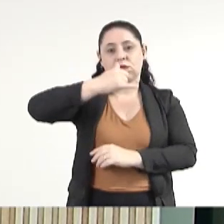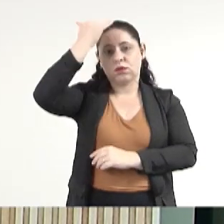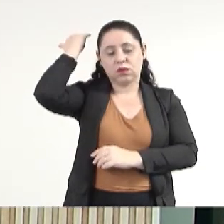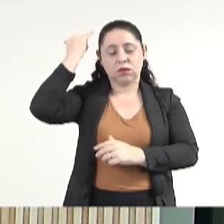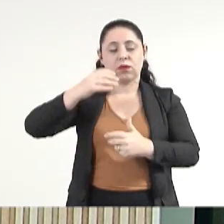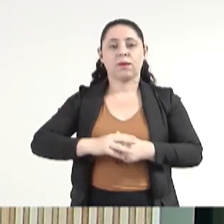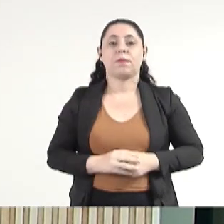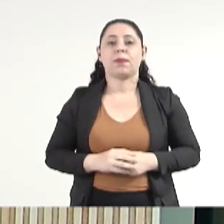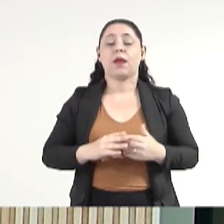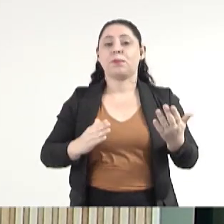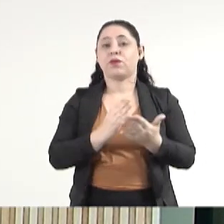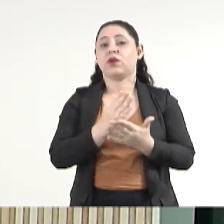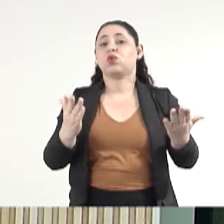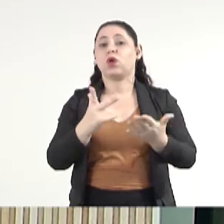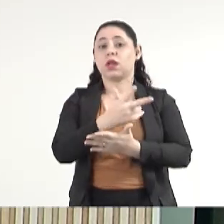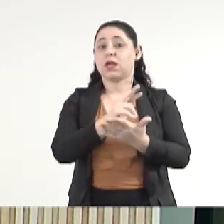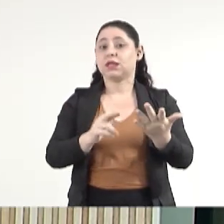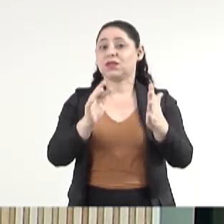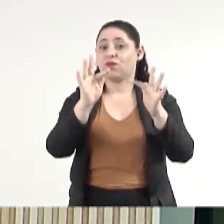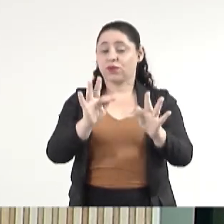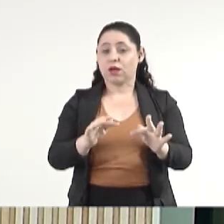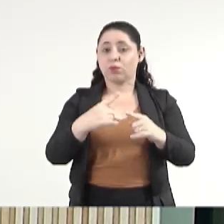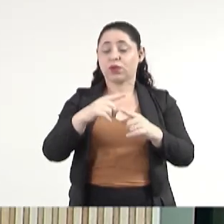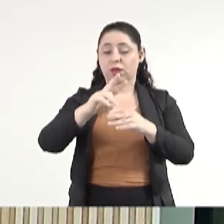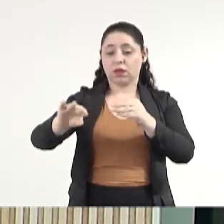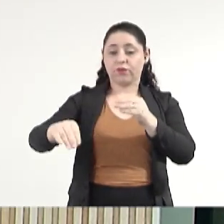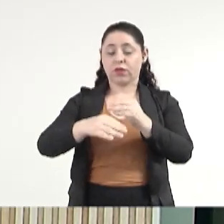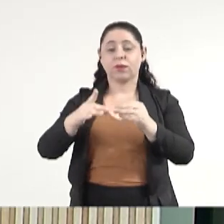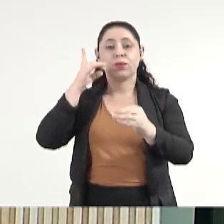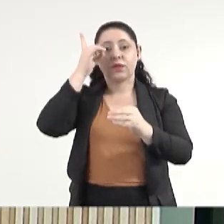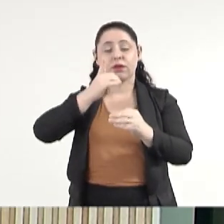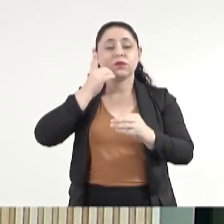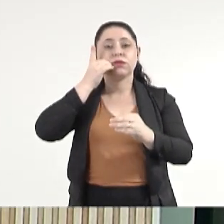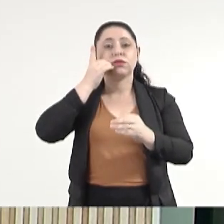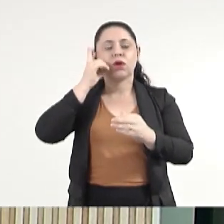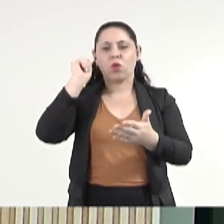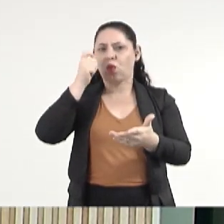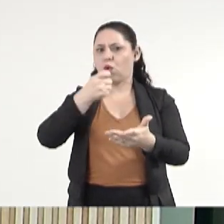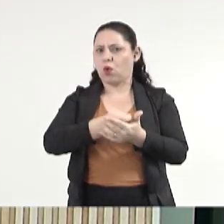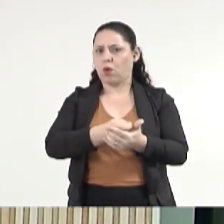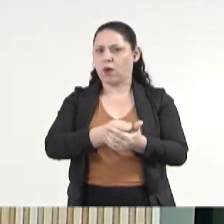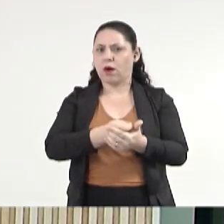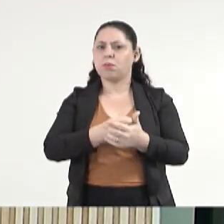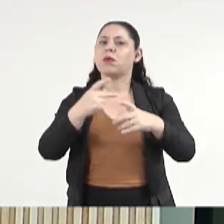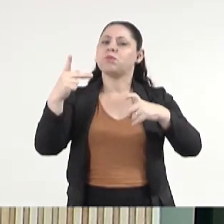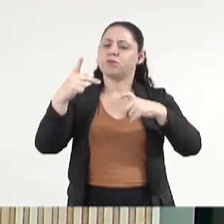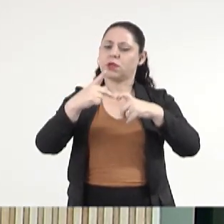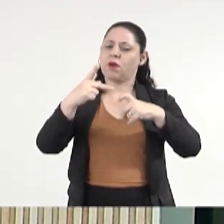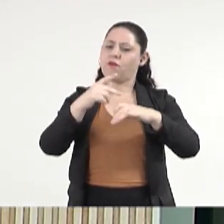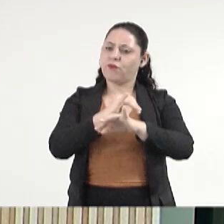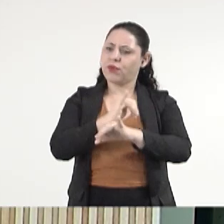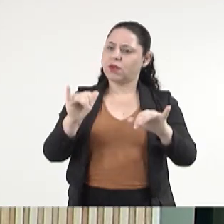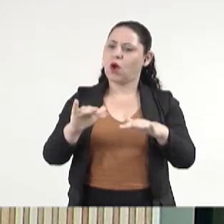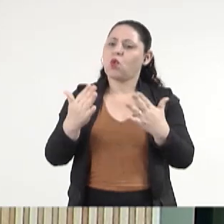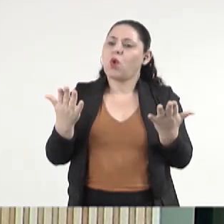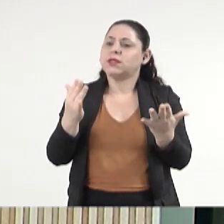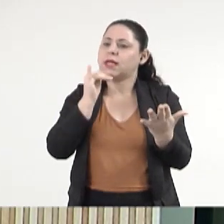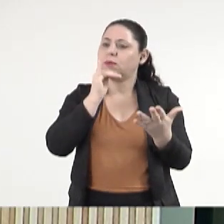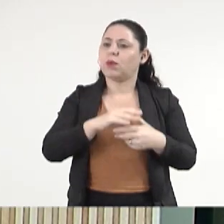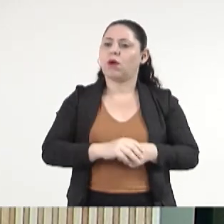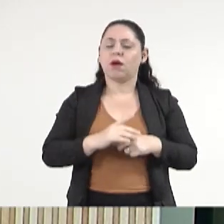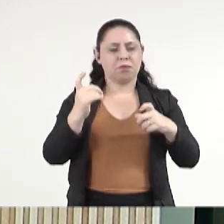Mock, na verdade, matéria aprovada hoje em redação final pelos deputados estaduais e que obriga os planos de saúde a informarem